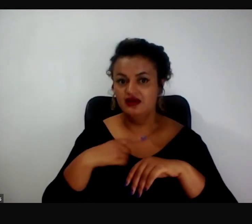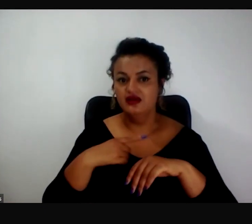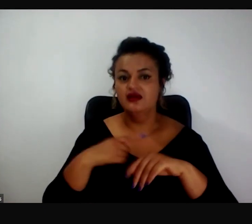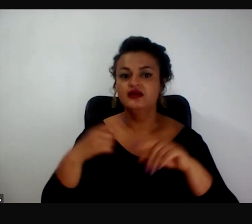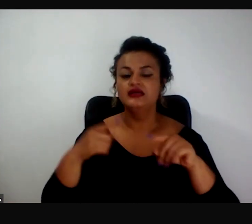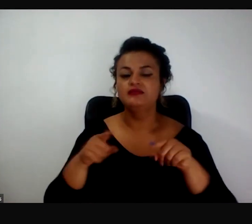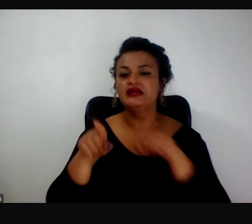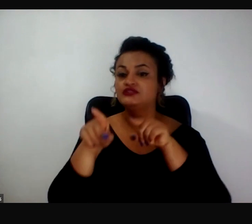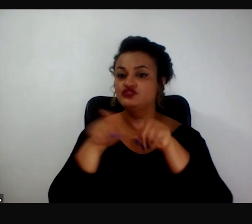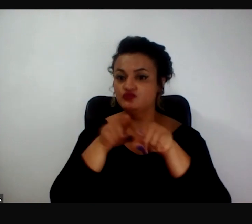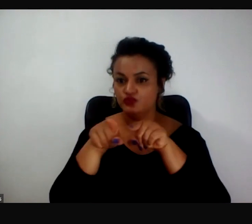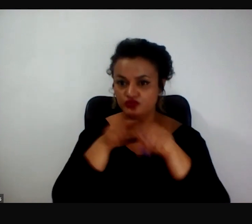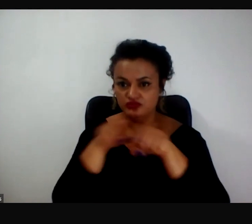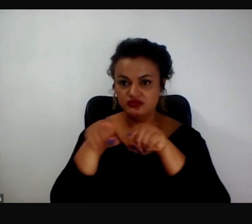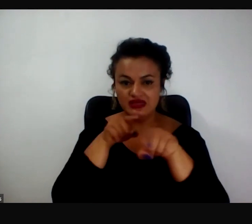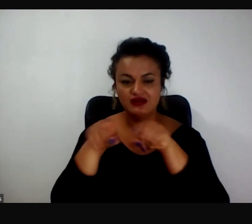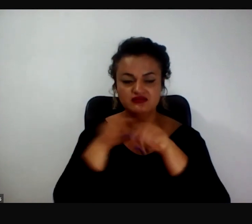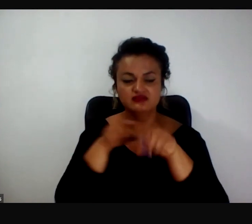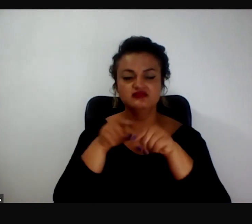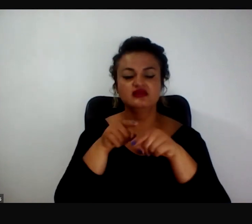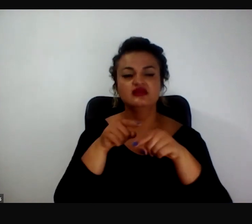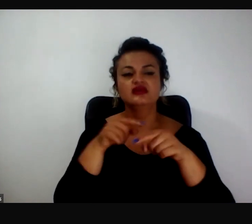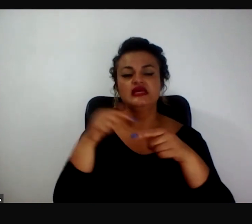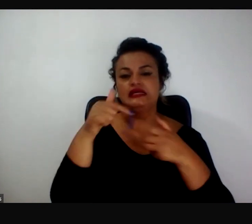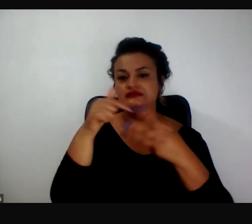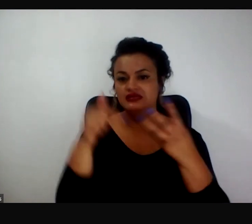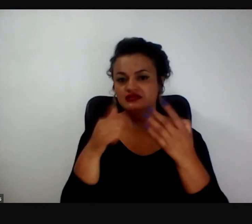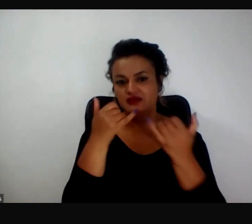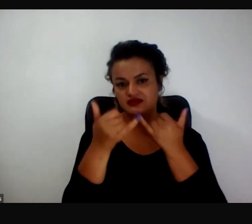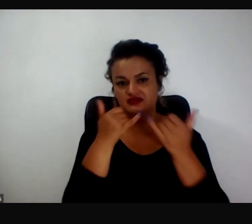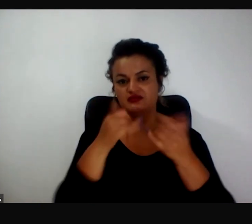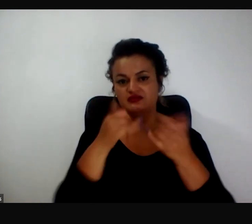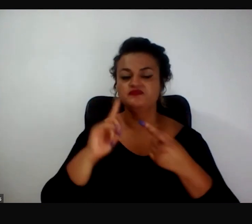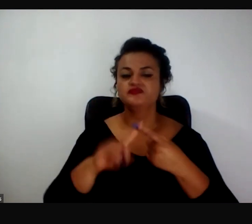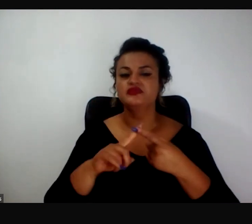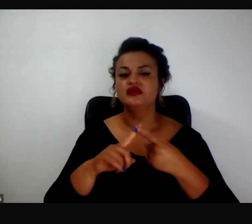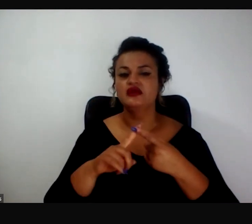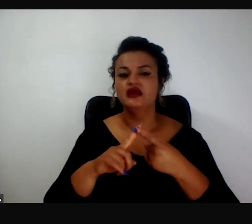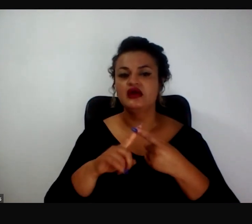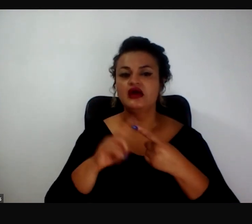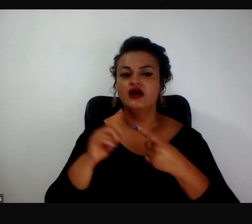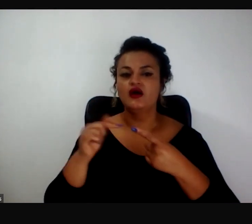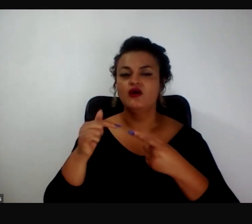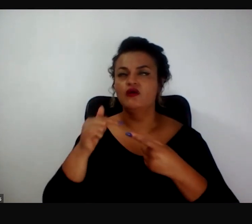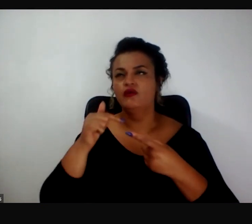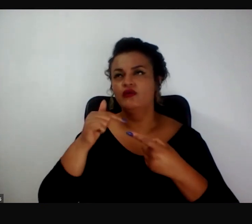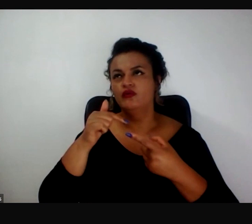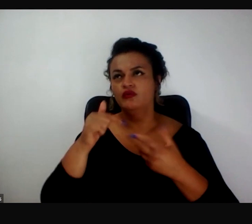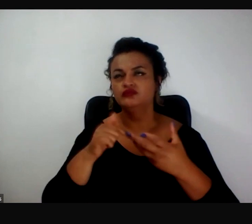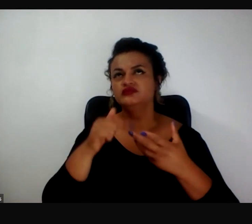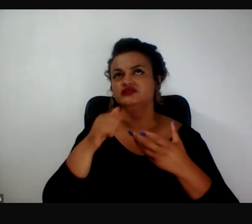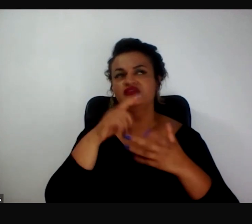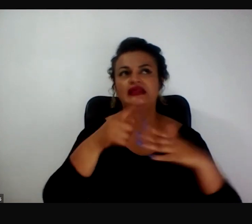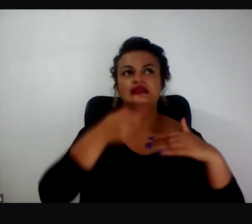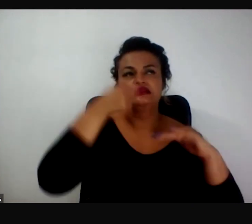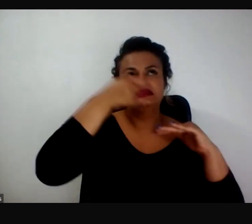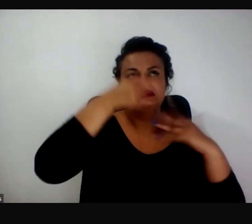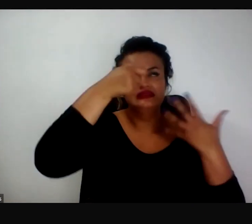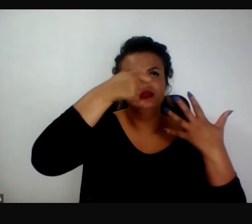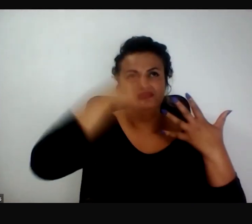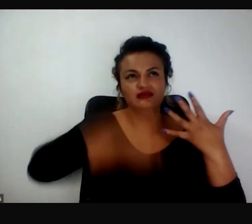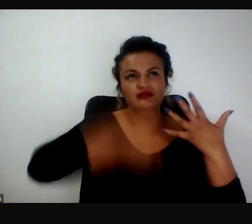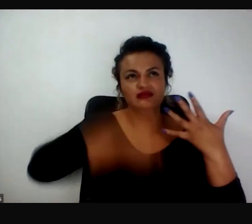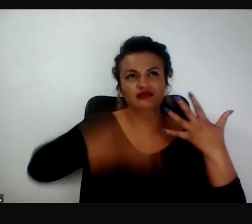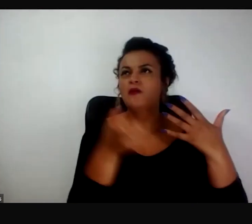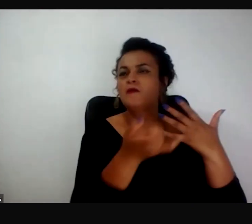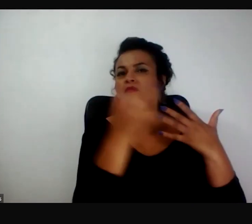três circunstâncias cumulativas. A primeira, doutrina reiterada em duas ou mais sentenças da mesma sala do